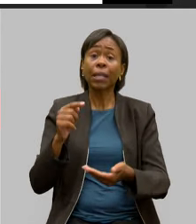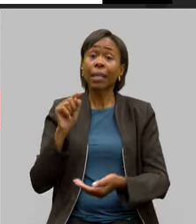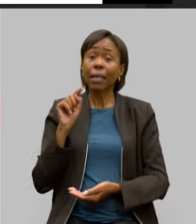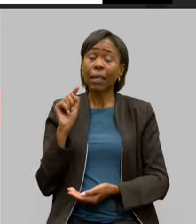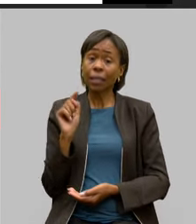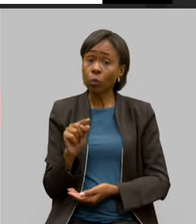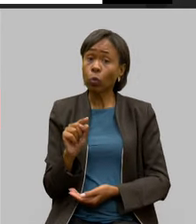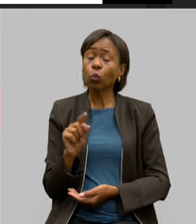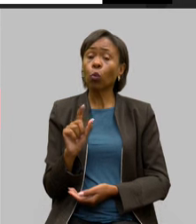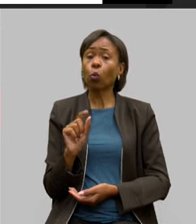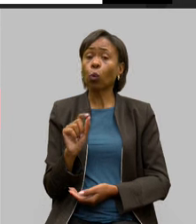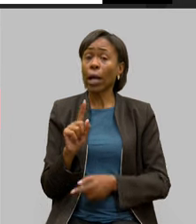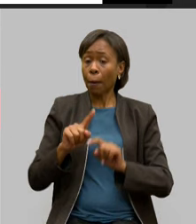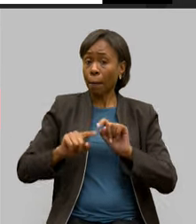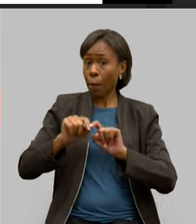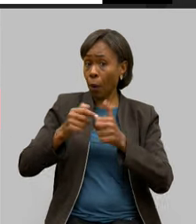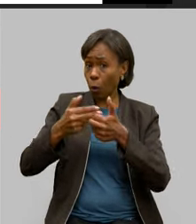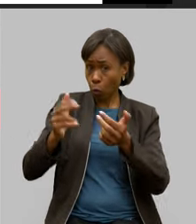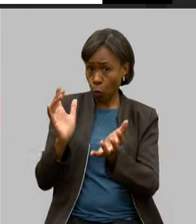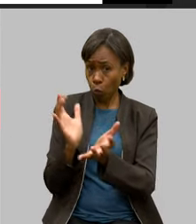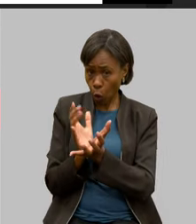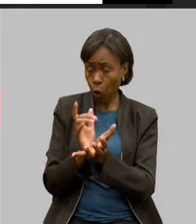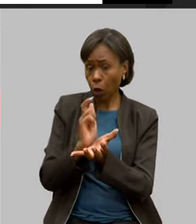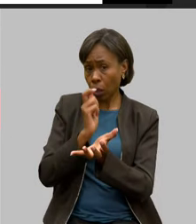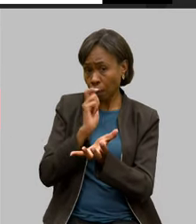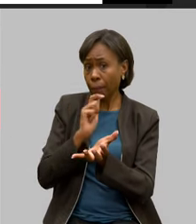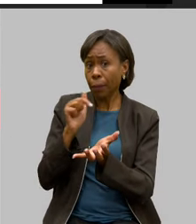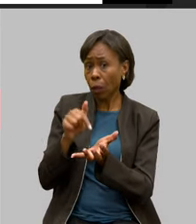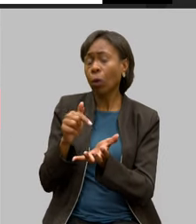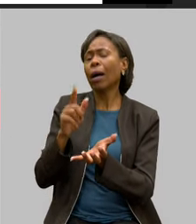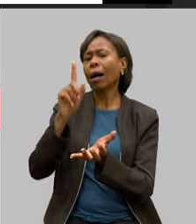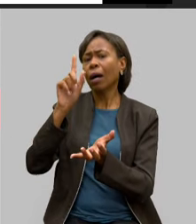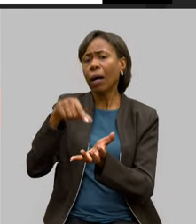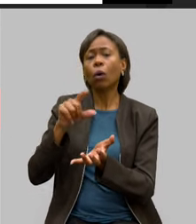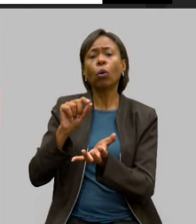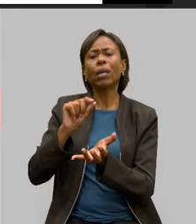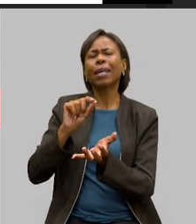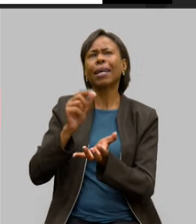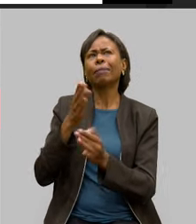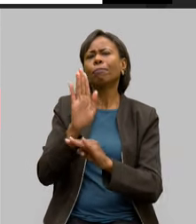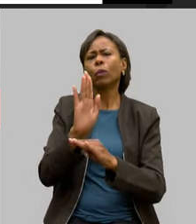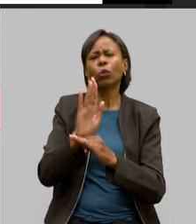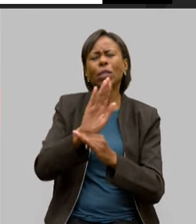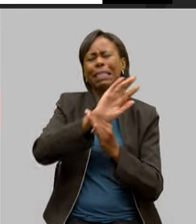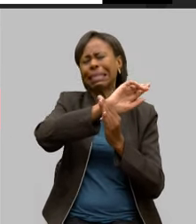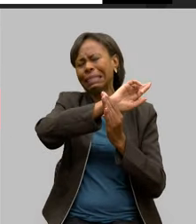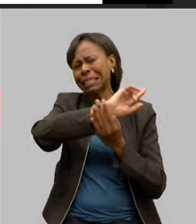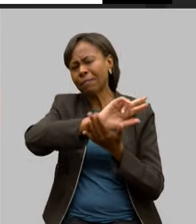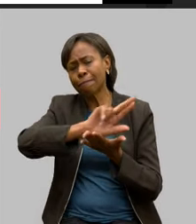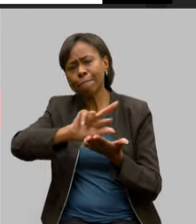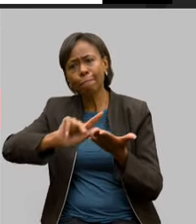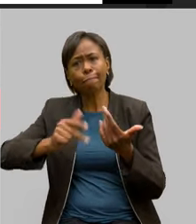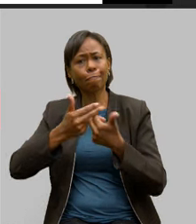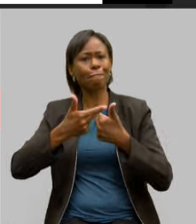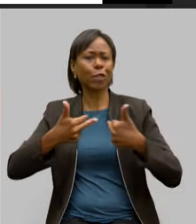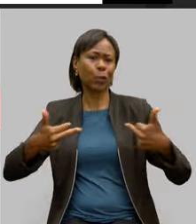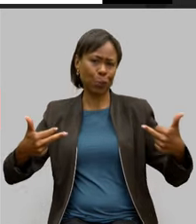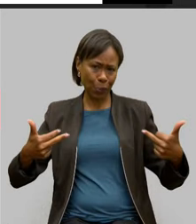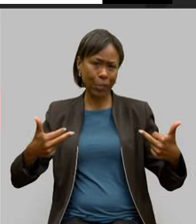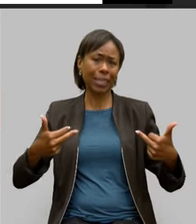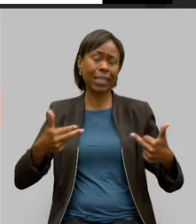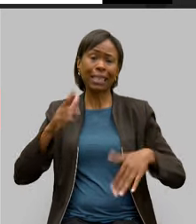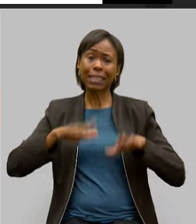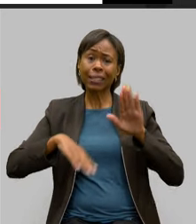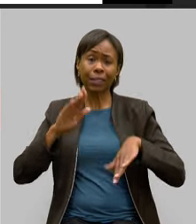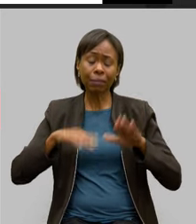eh esses produtos essas substâncias vão ter uma atuação em diversas situações eh em que o tratamento ele é muito difícil